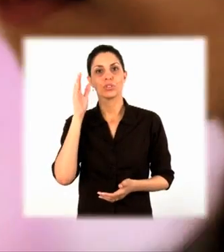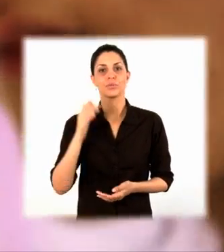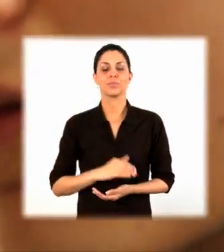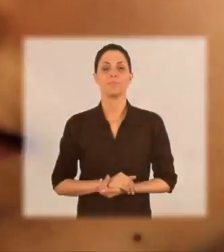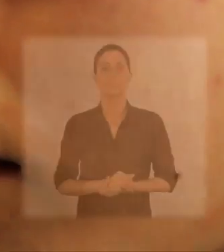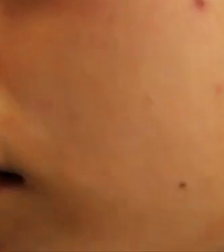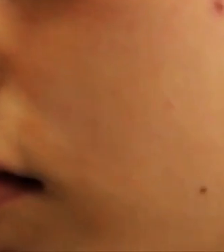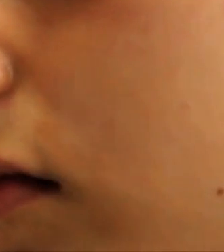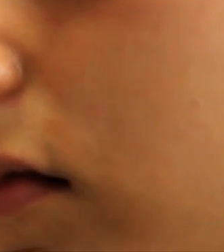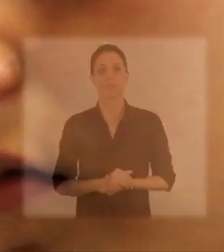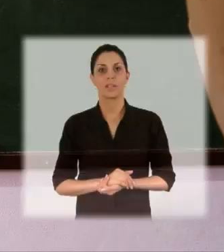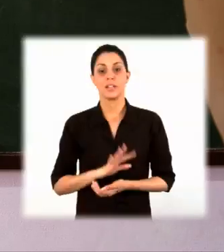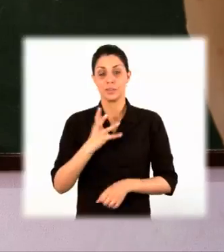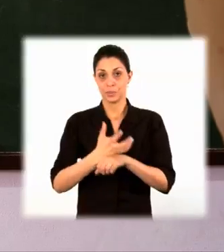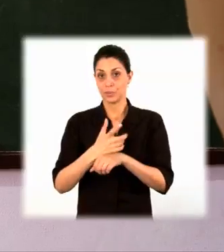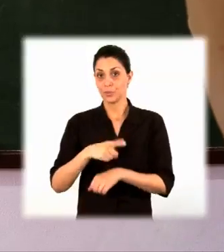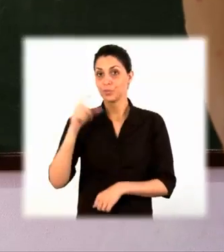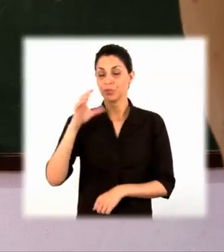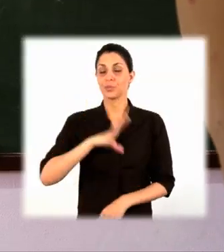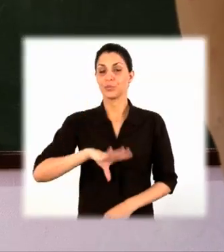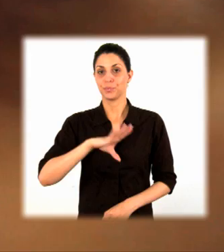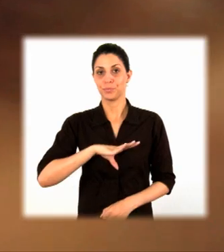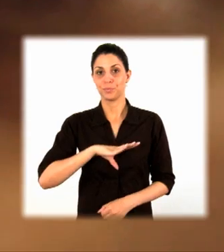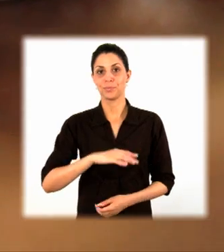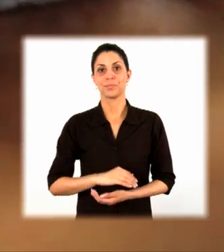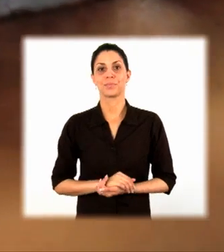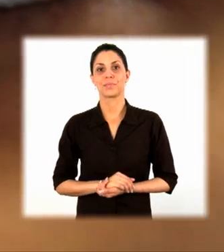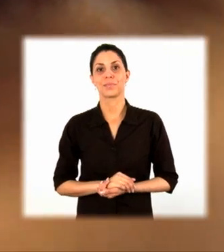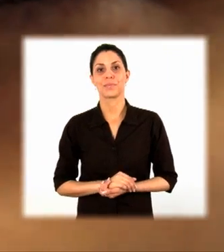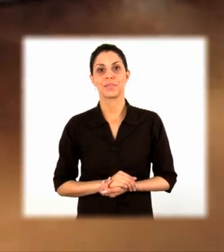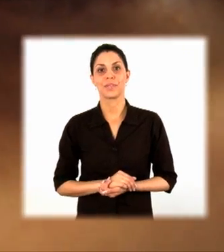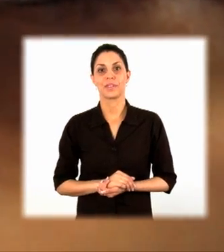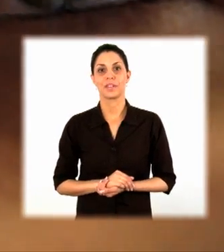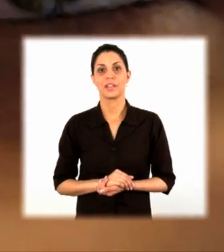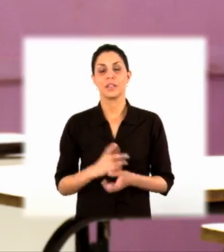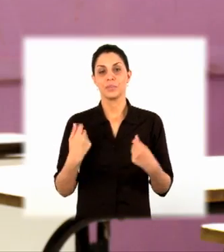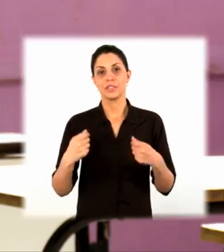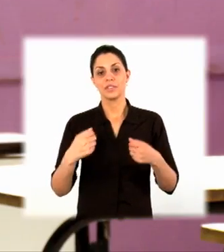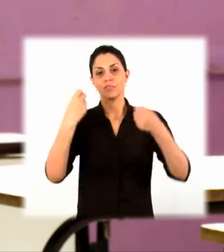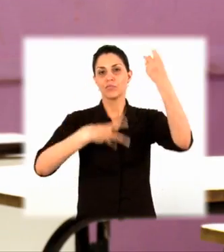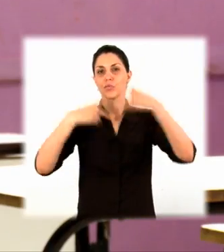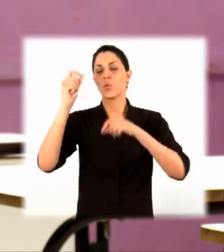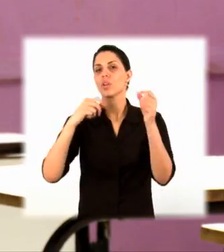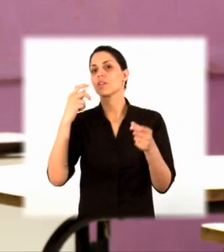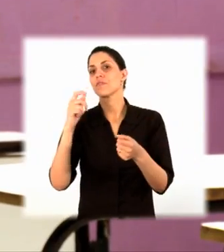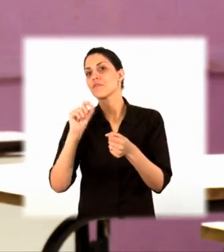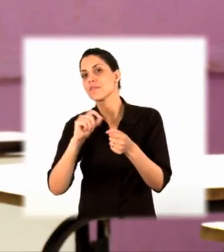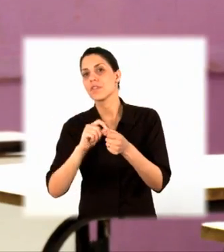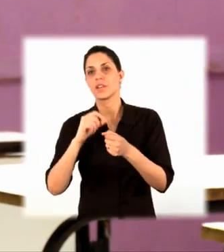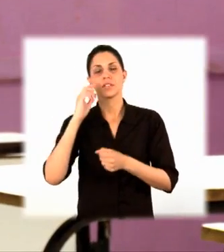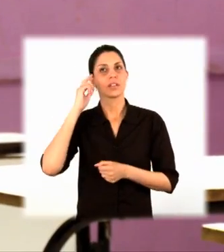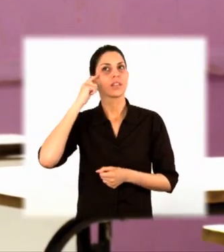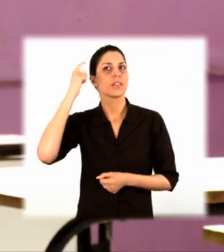atrapalha. Minha matéria preferida é português. Você vai descrever o que você fez, a ideia